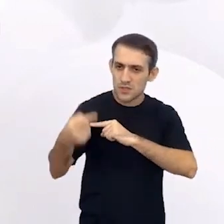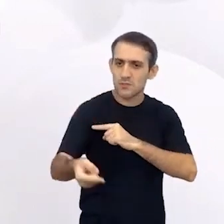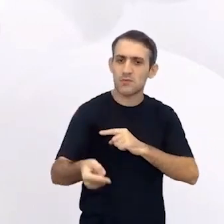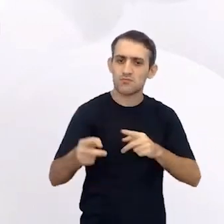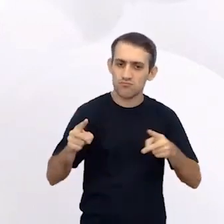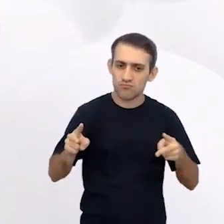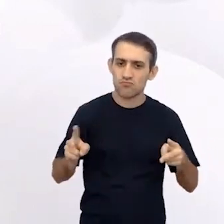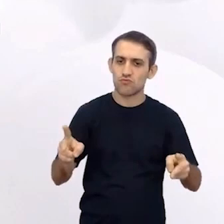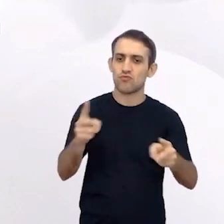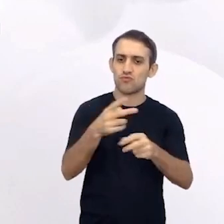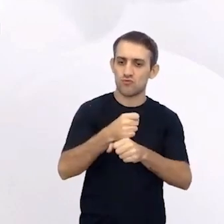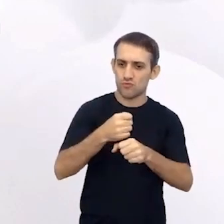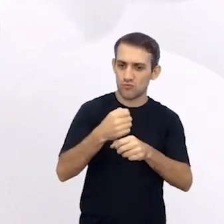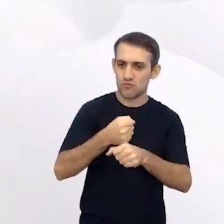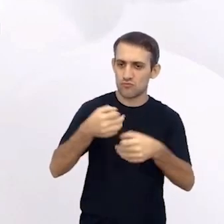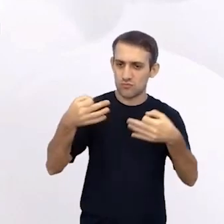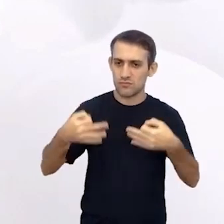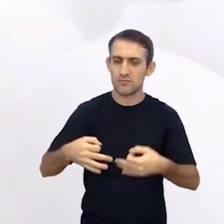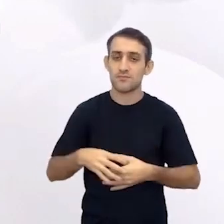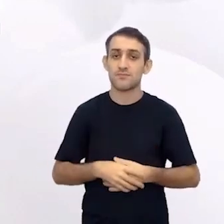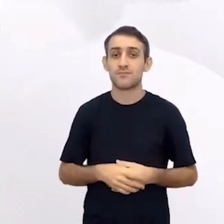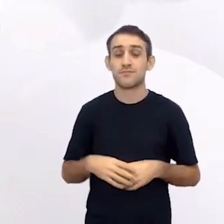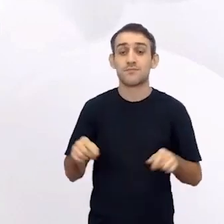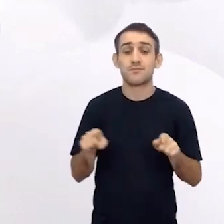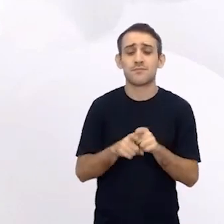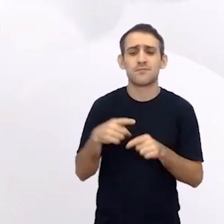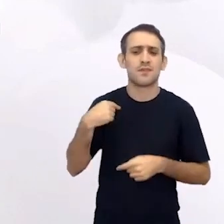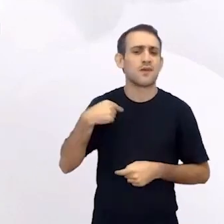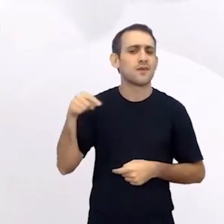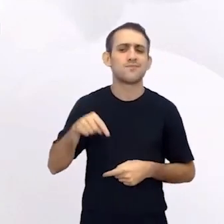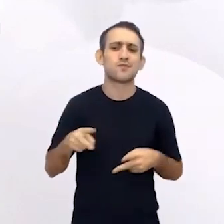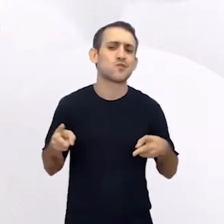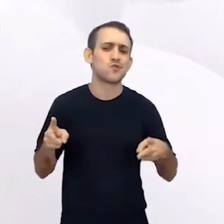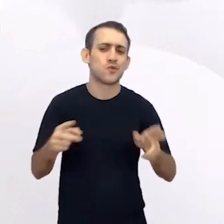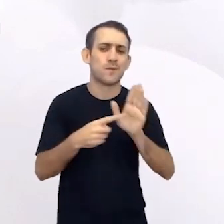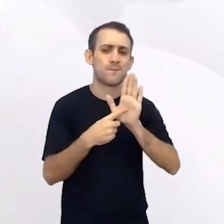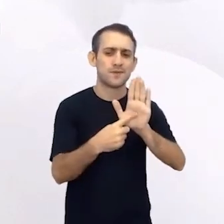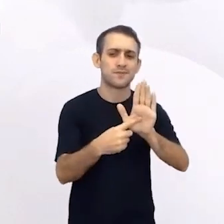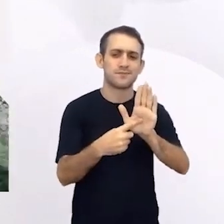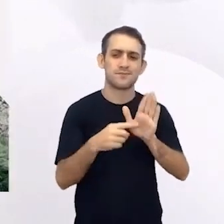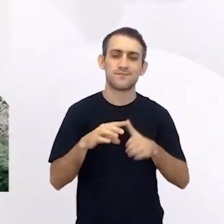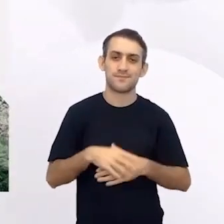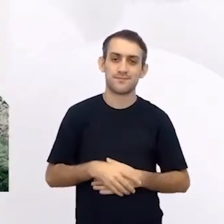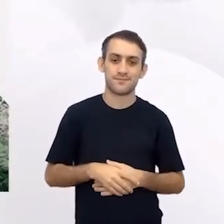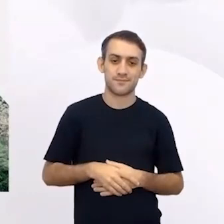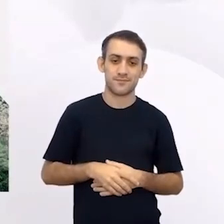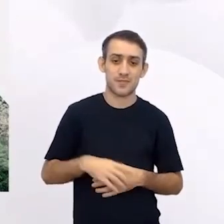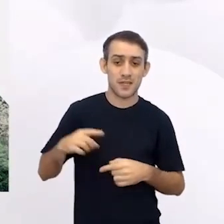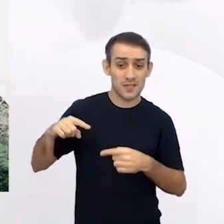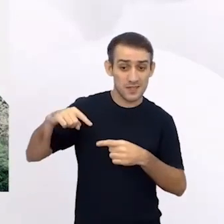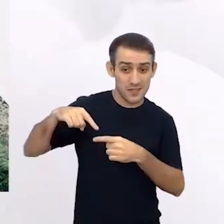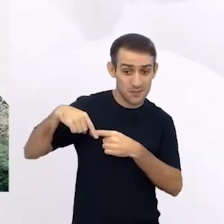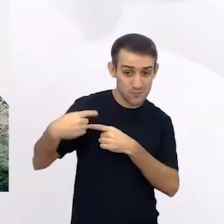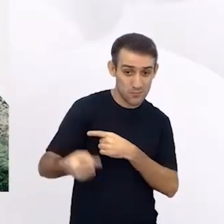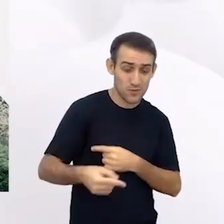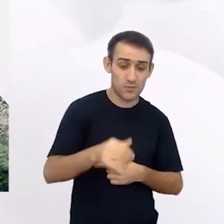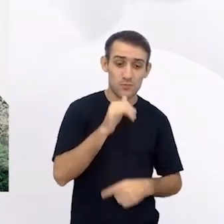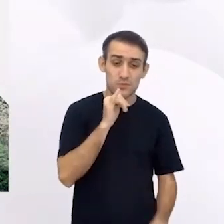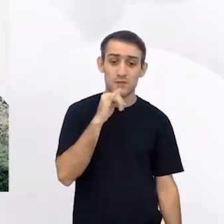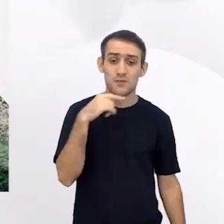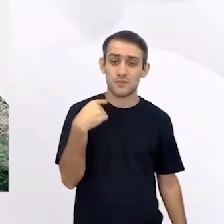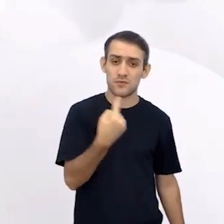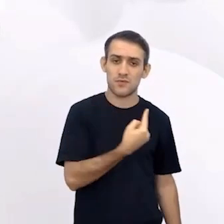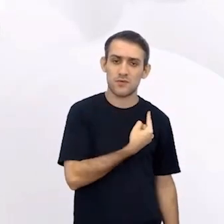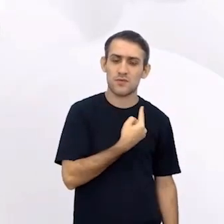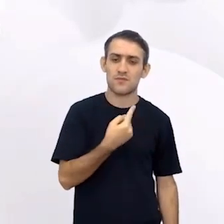o cálculo, tá? E eu vou dando continuidade na apresentação. E depois que a gente fala